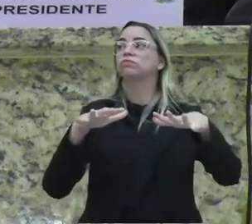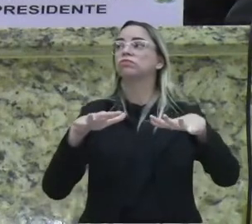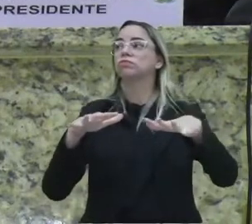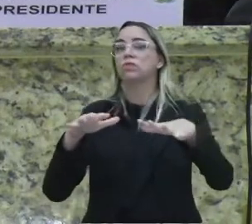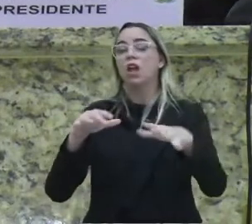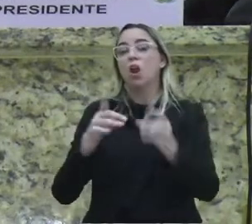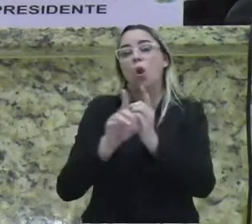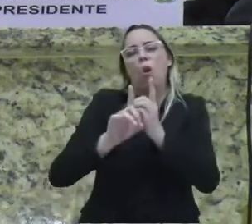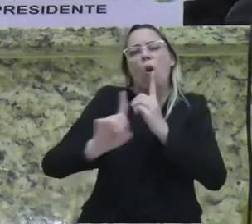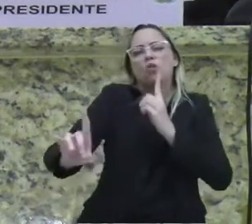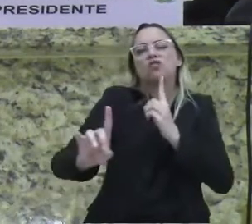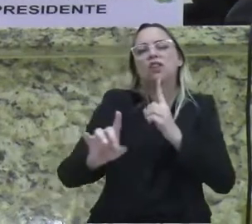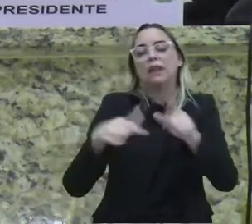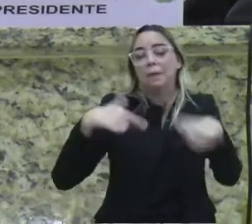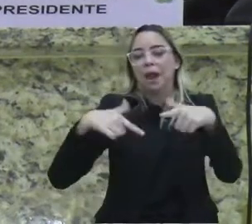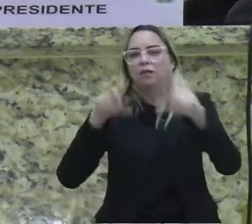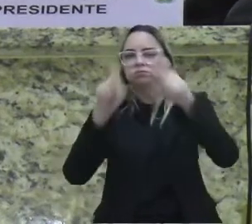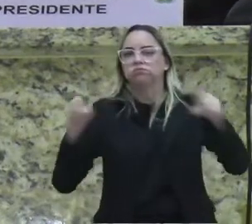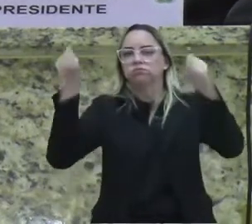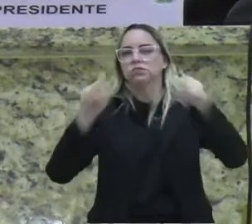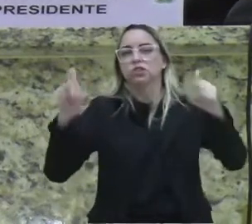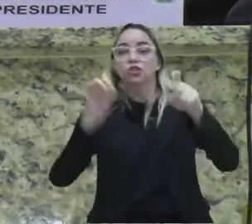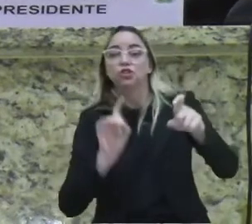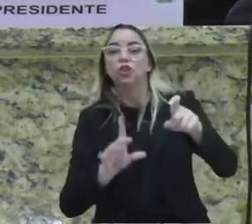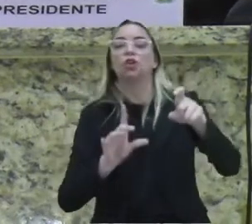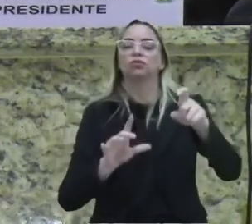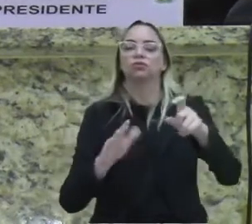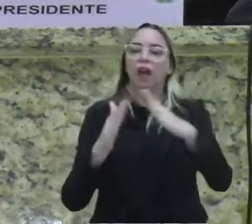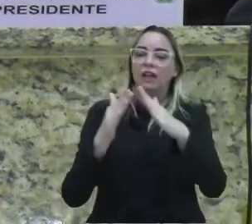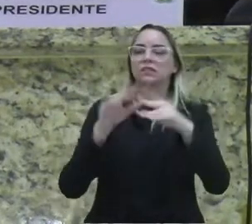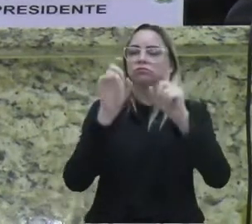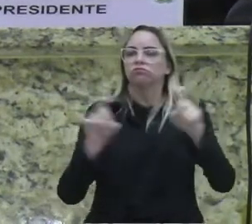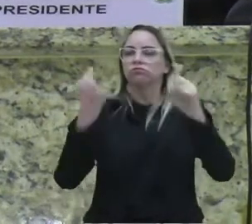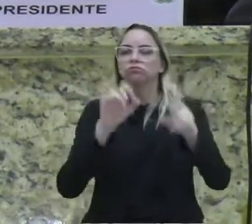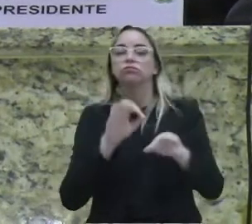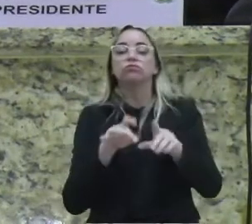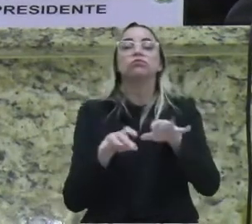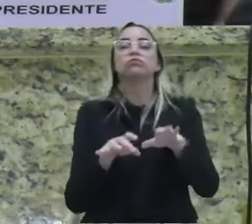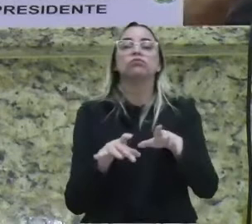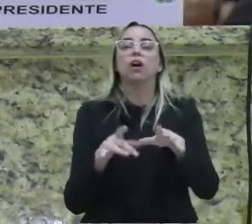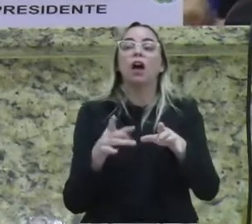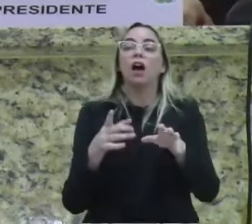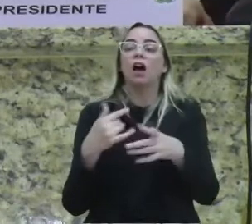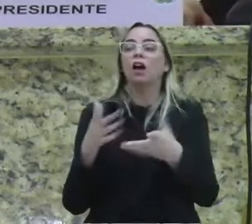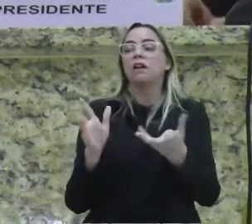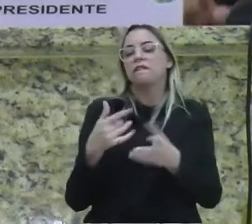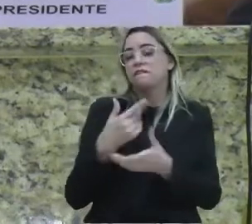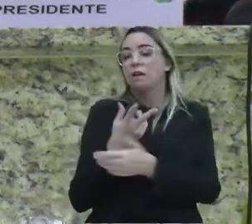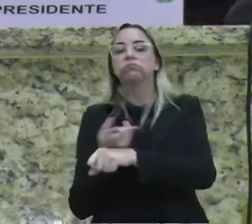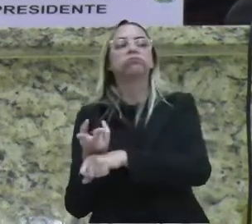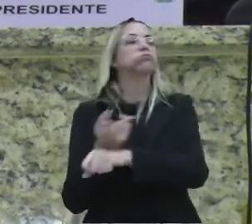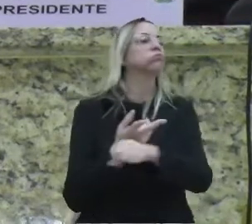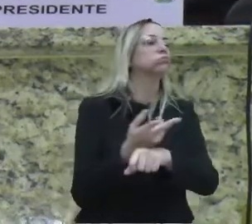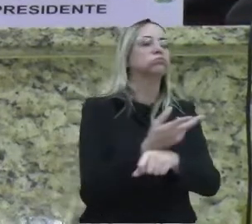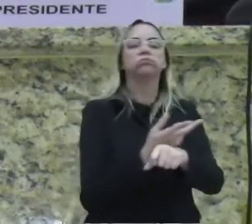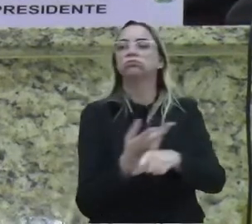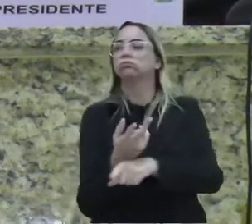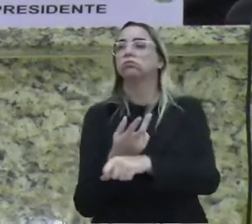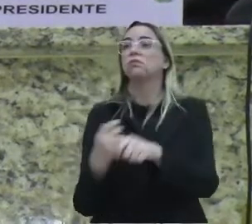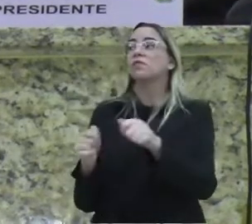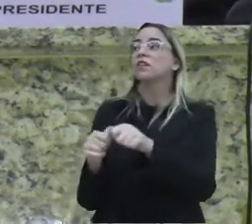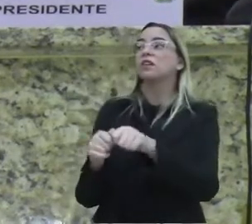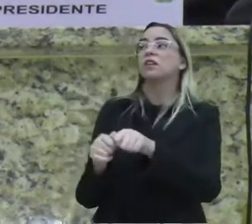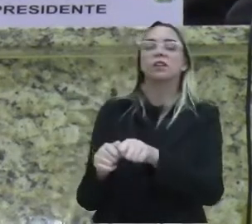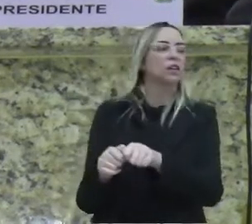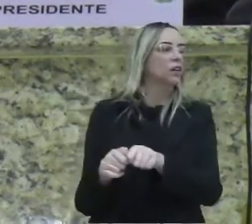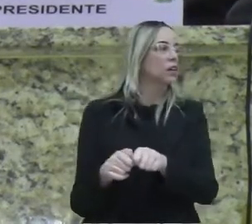estava doente, mas, como era de forma remota, ele nem ia atrás de fazer requerimento de atestado, porque ele